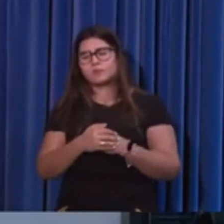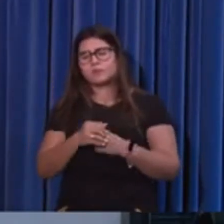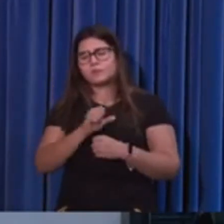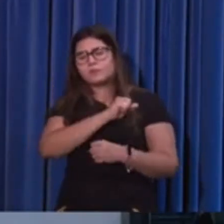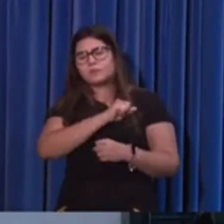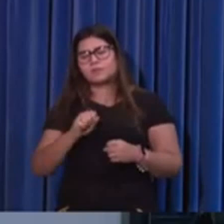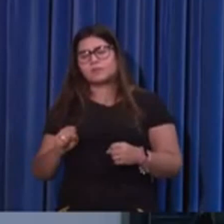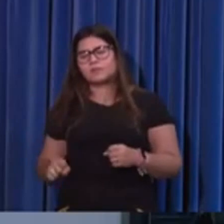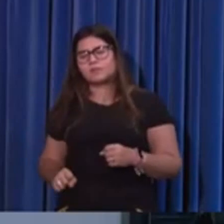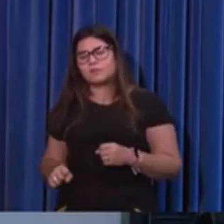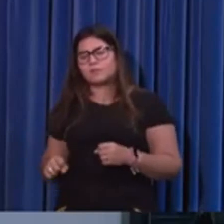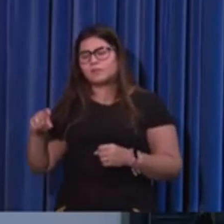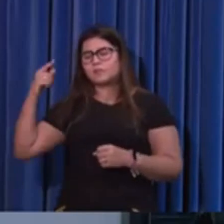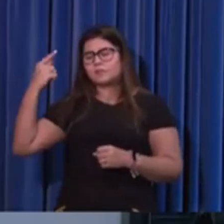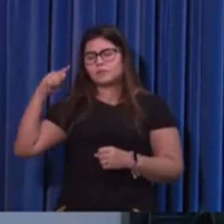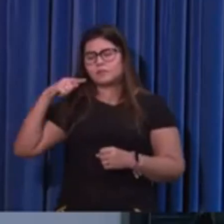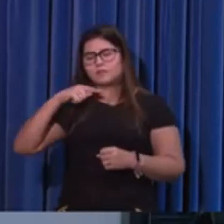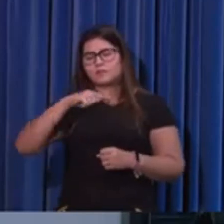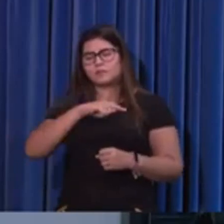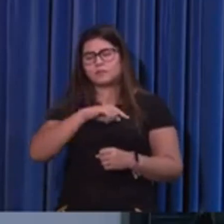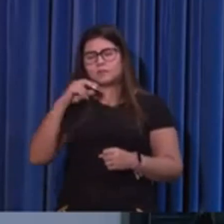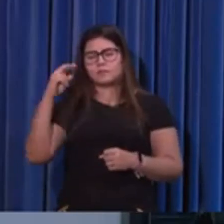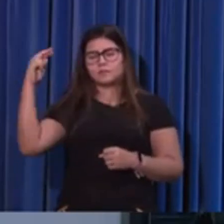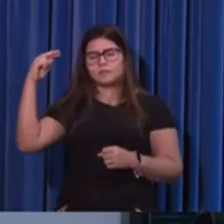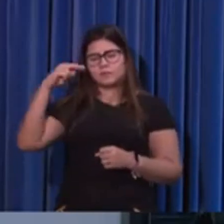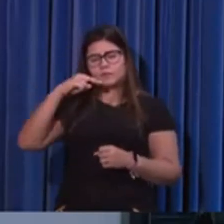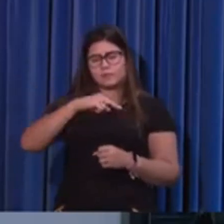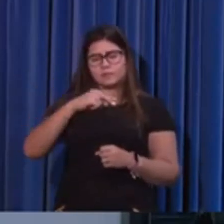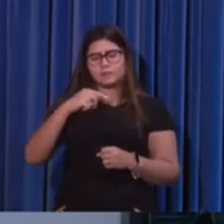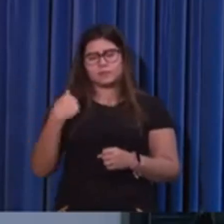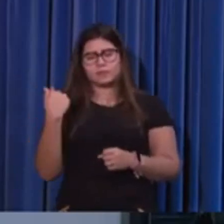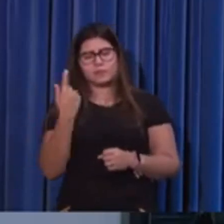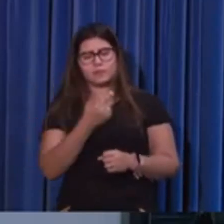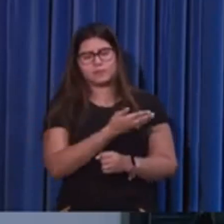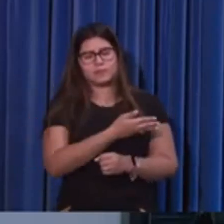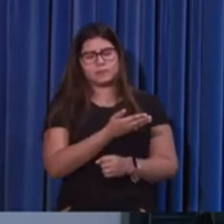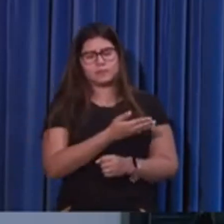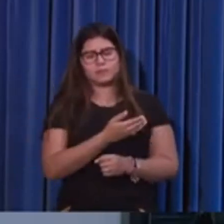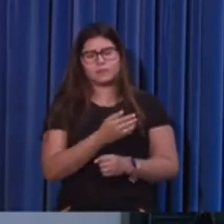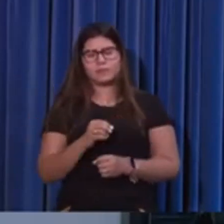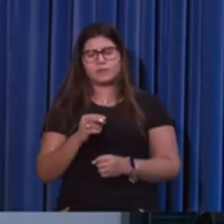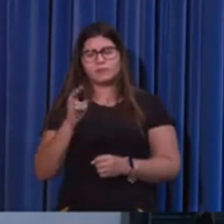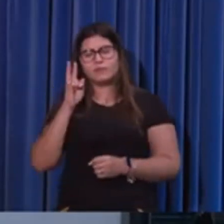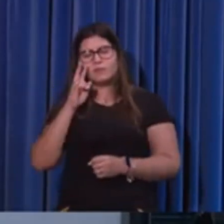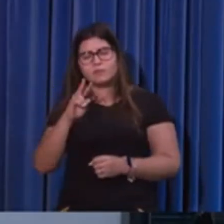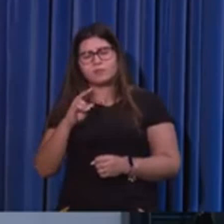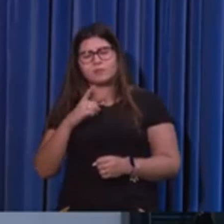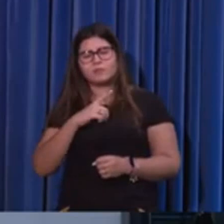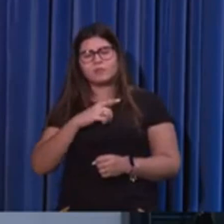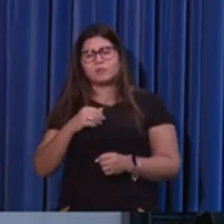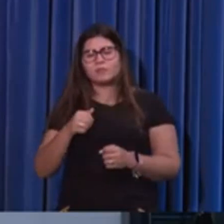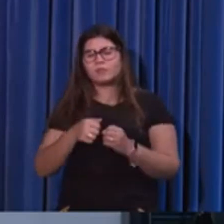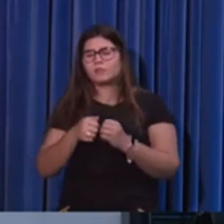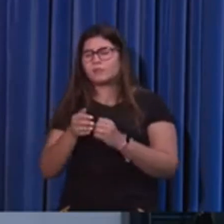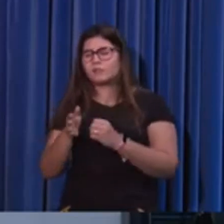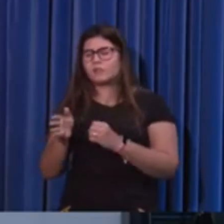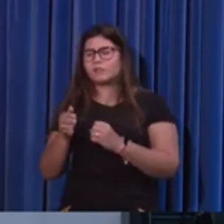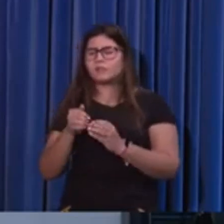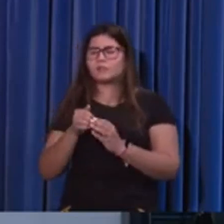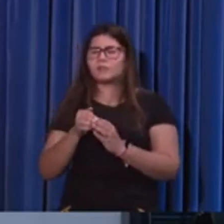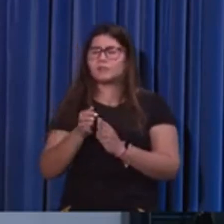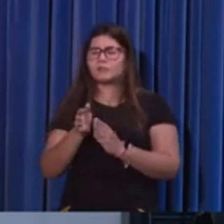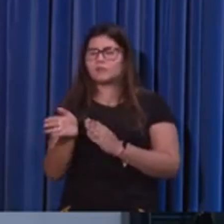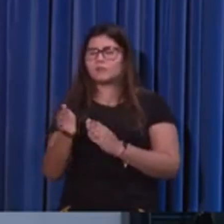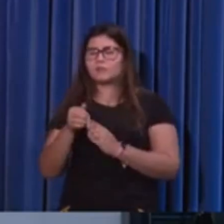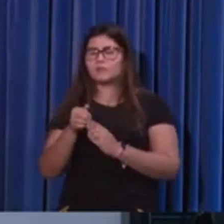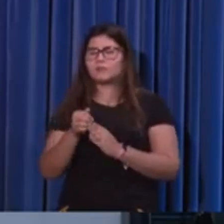nossos corações, vê se há algo que desvie, Pai, da tua palavra, da tua